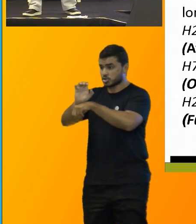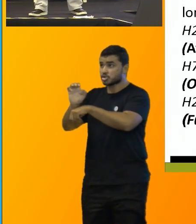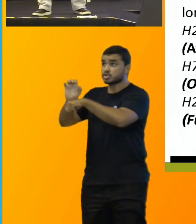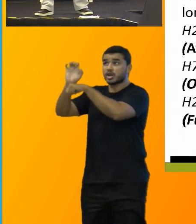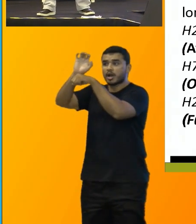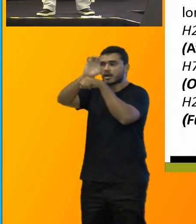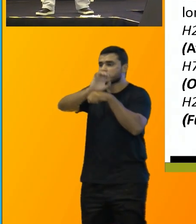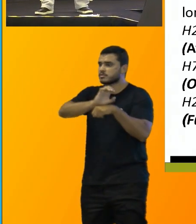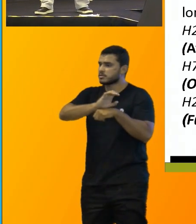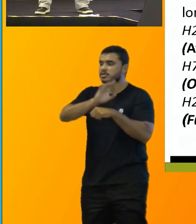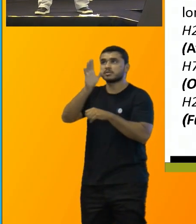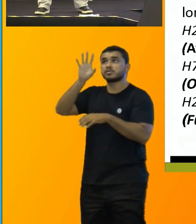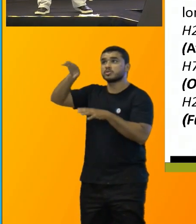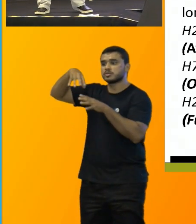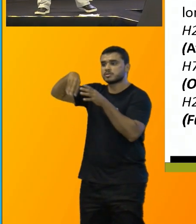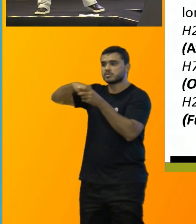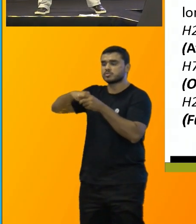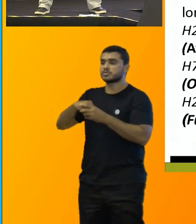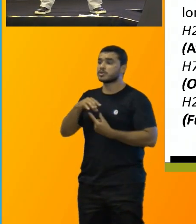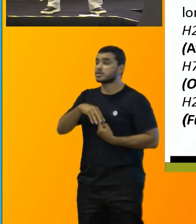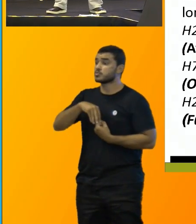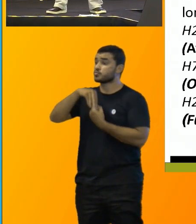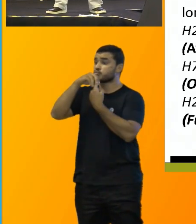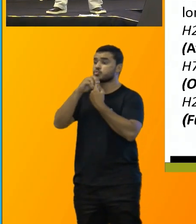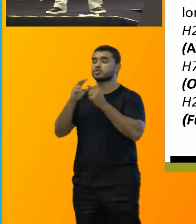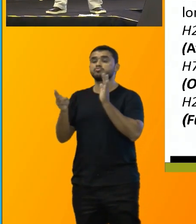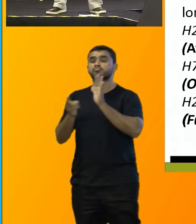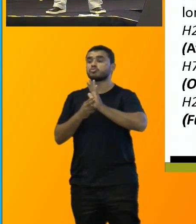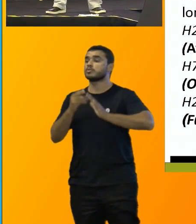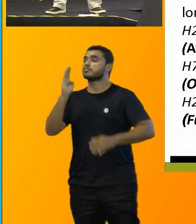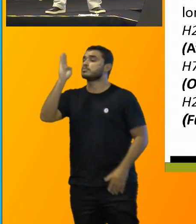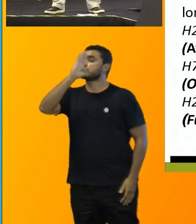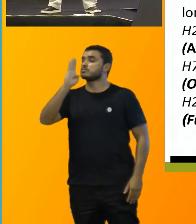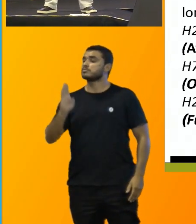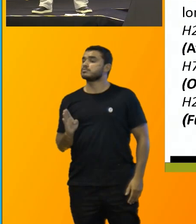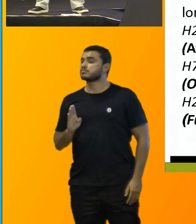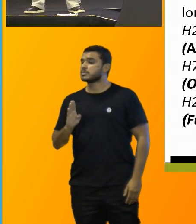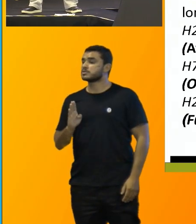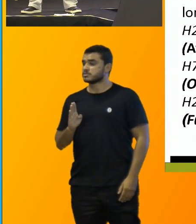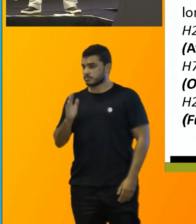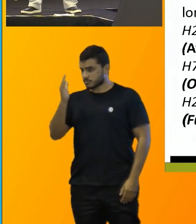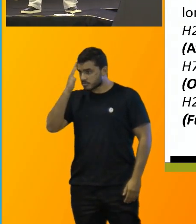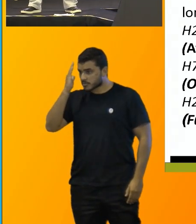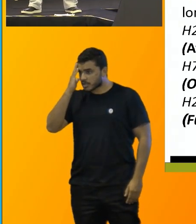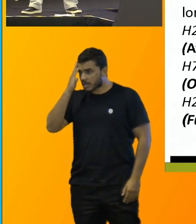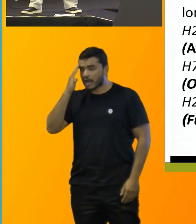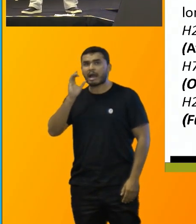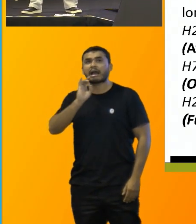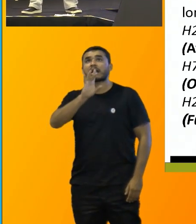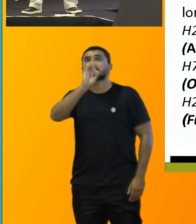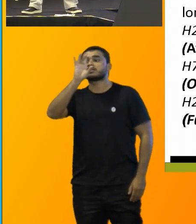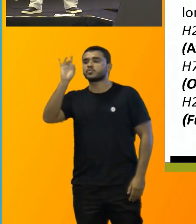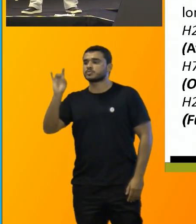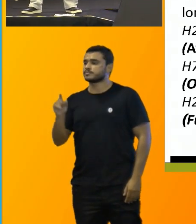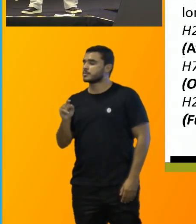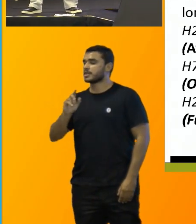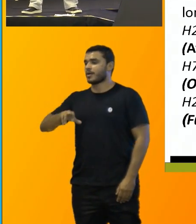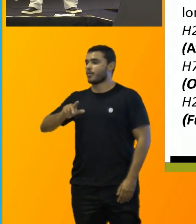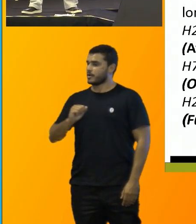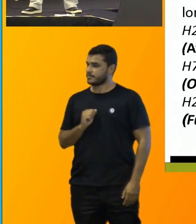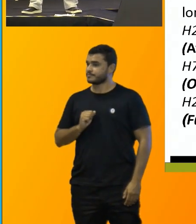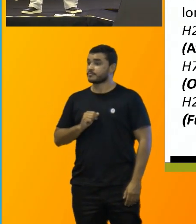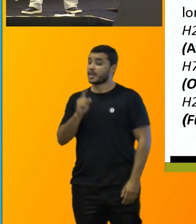é de que não existe mais o acreano, o baiano, o cearense, o gaúcho, o carioca. Existe o